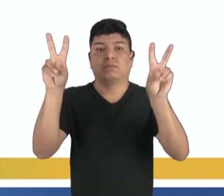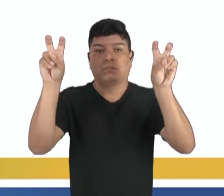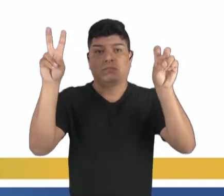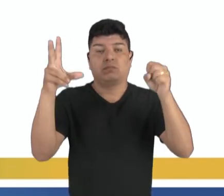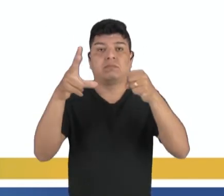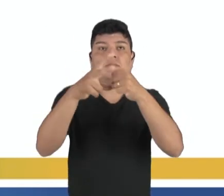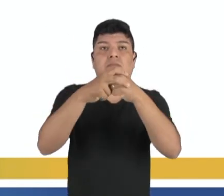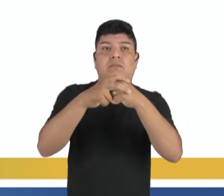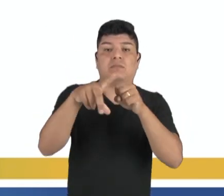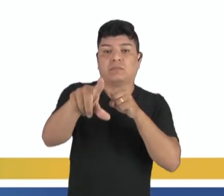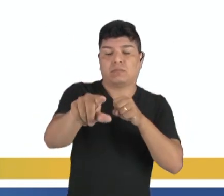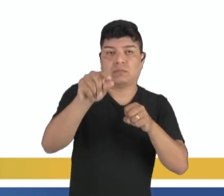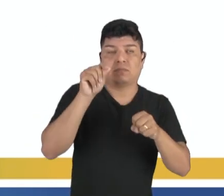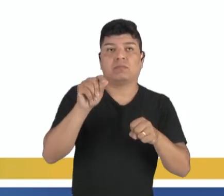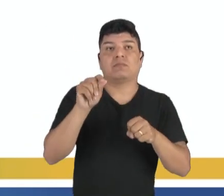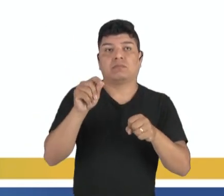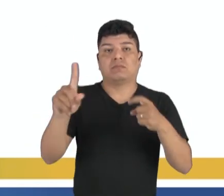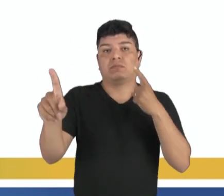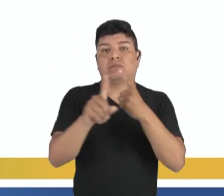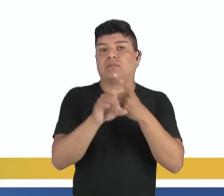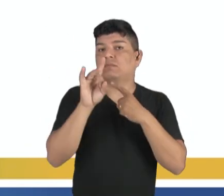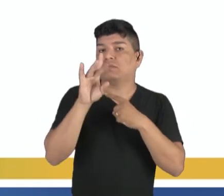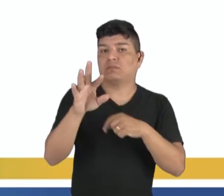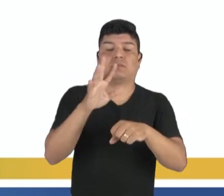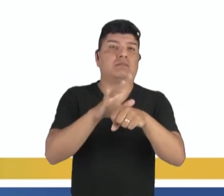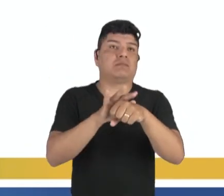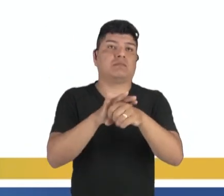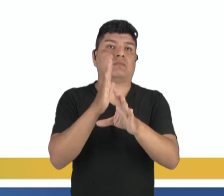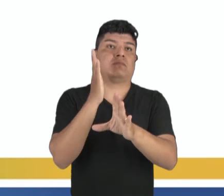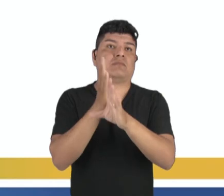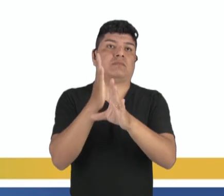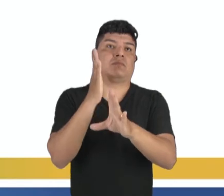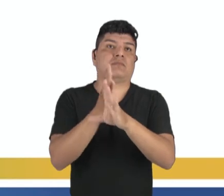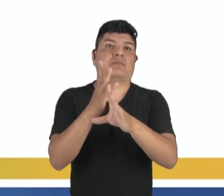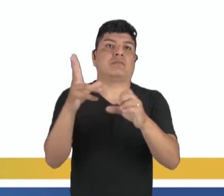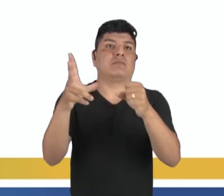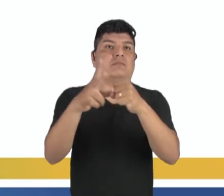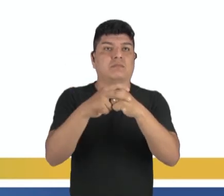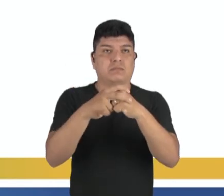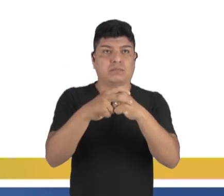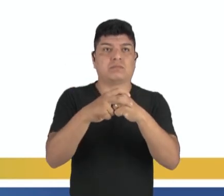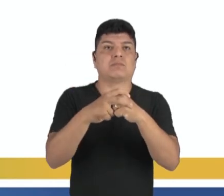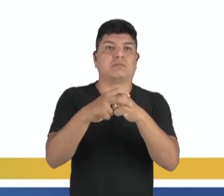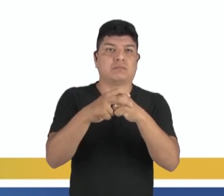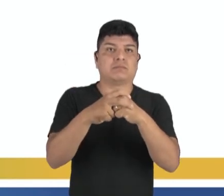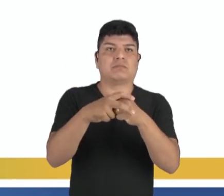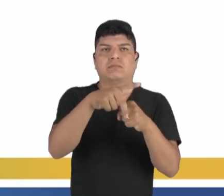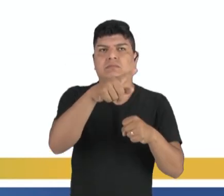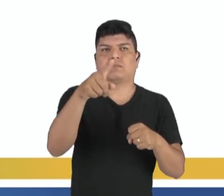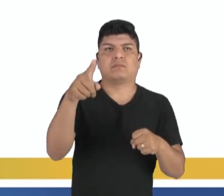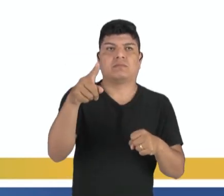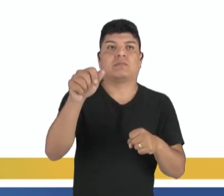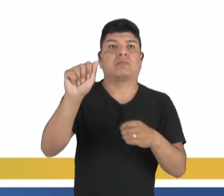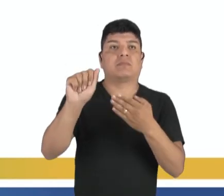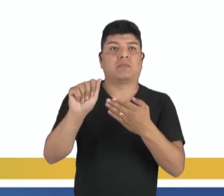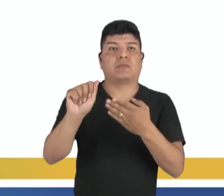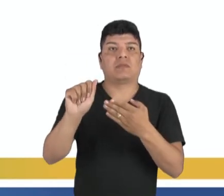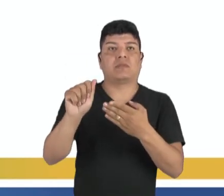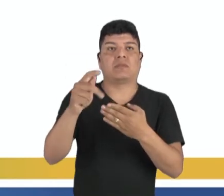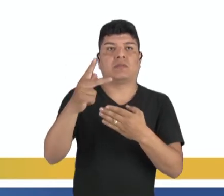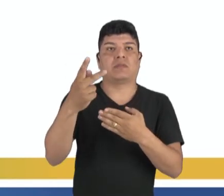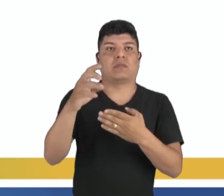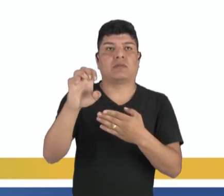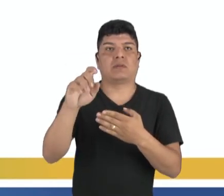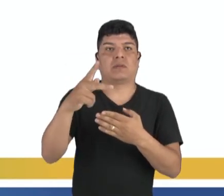marque alternativas em que encontramos apenas doenças causadas por vírus. E aí? Na letra A nós